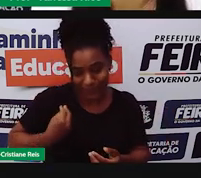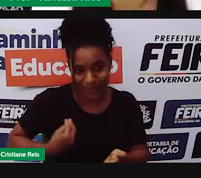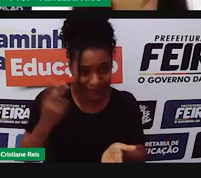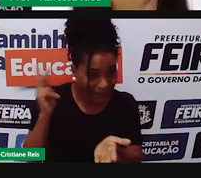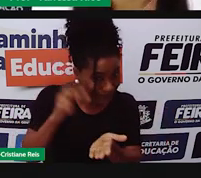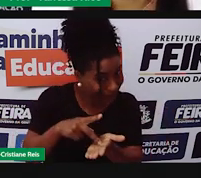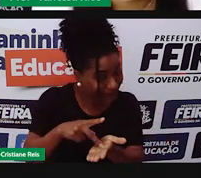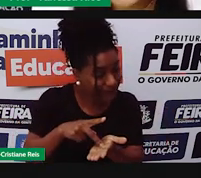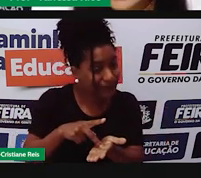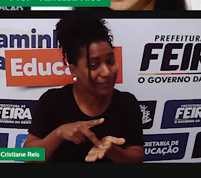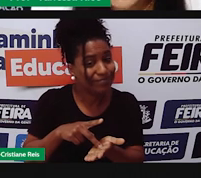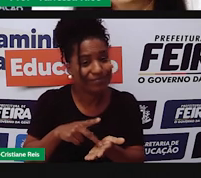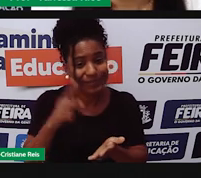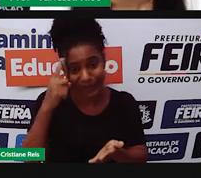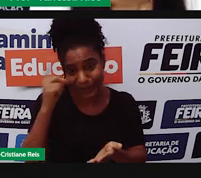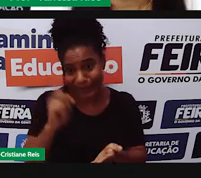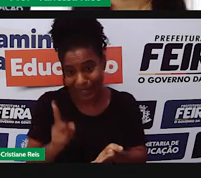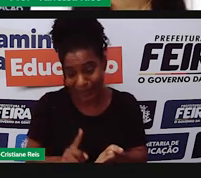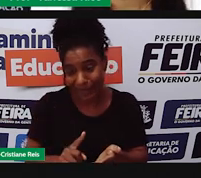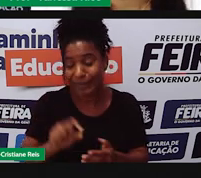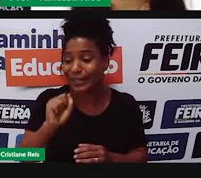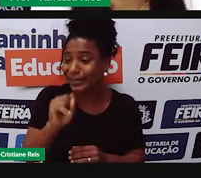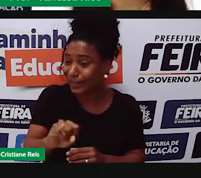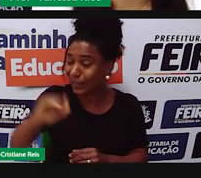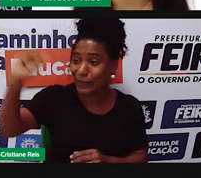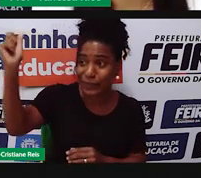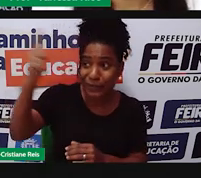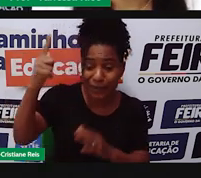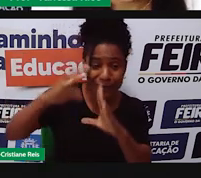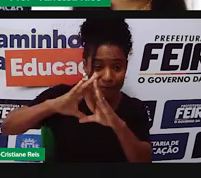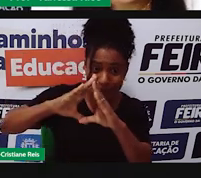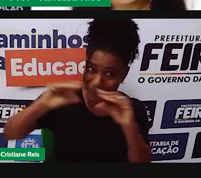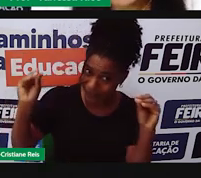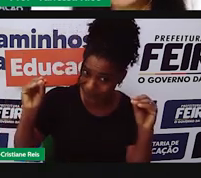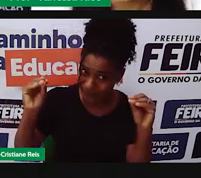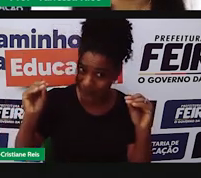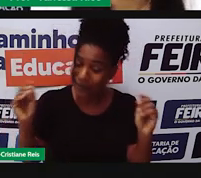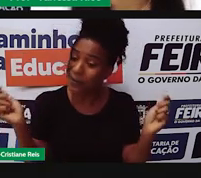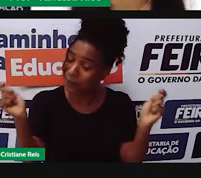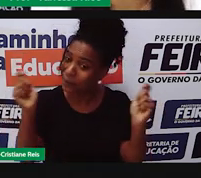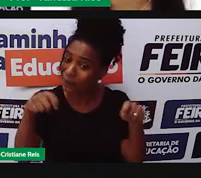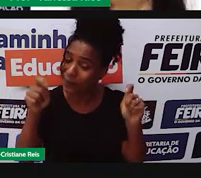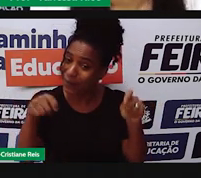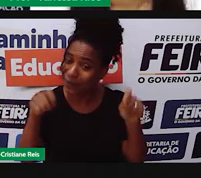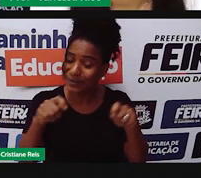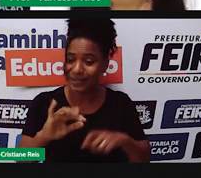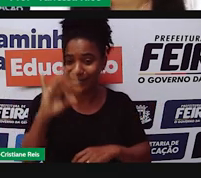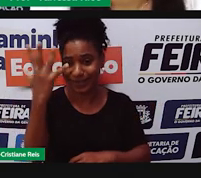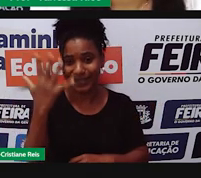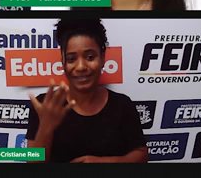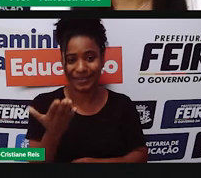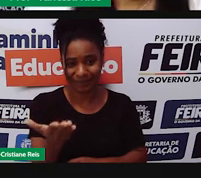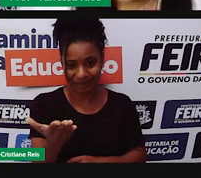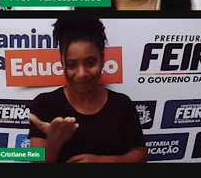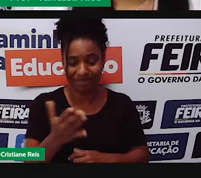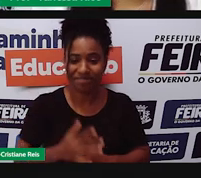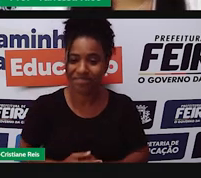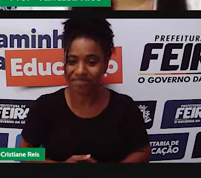Sol realmente desaparecer, seria talvez a possibilidade da vida continuar